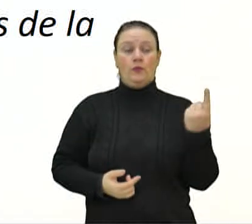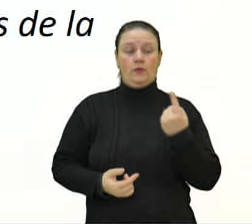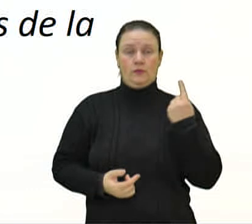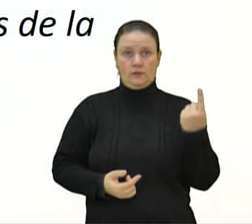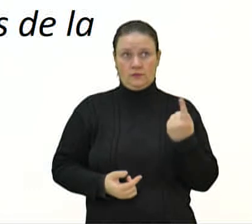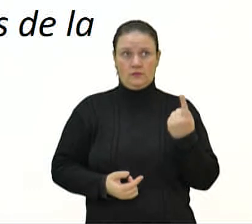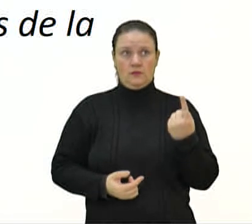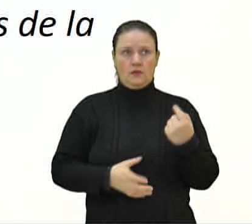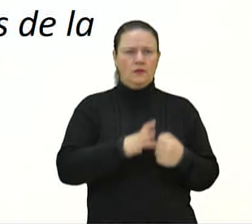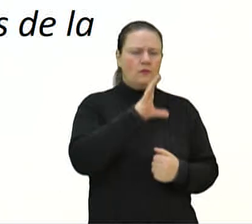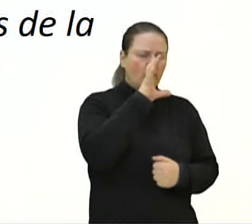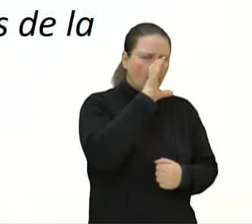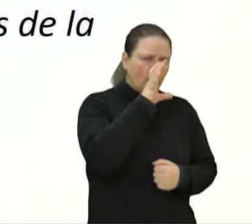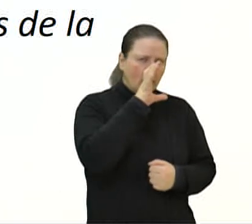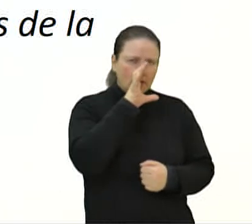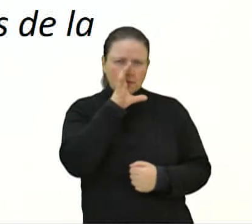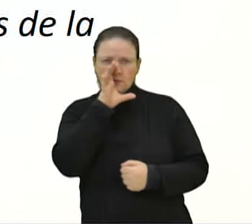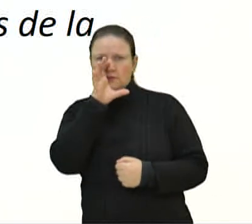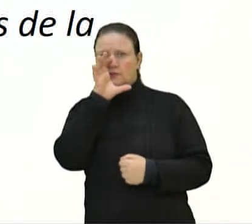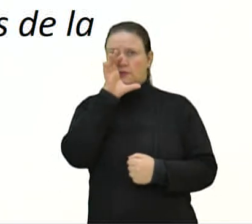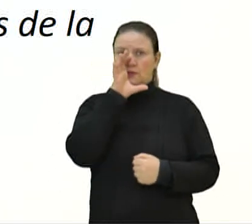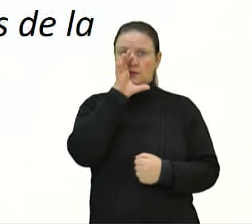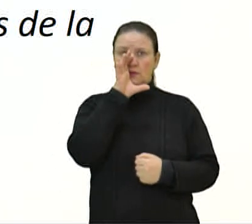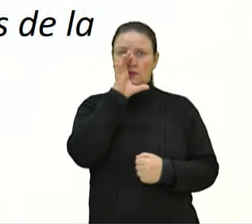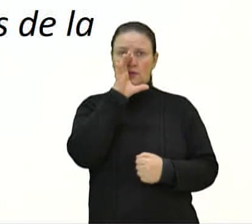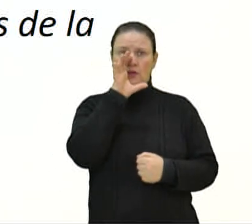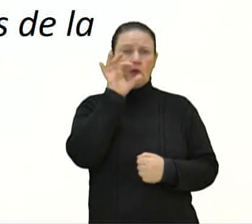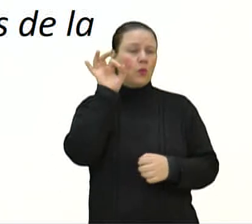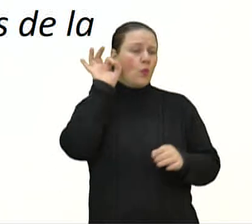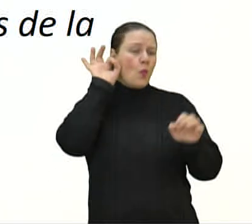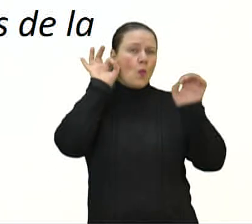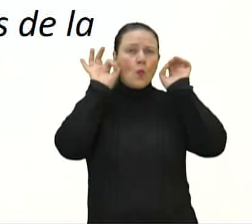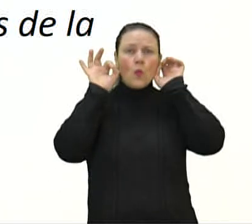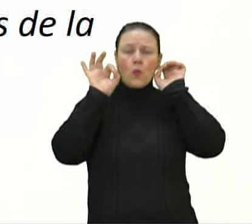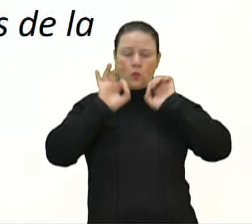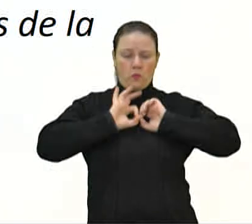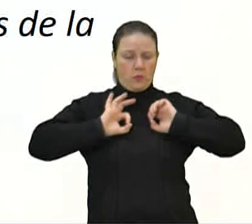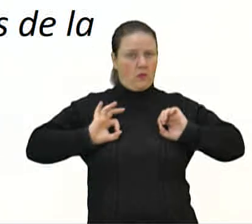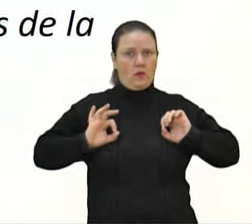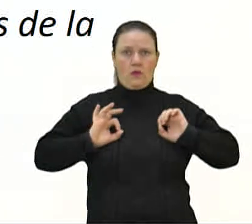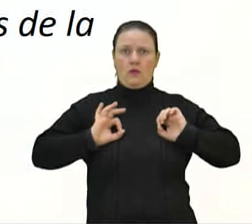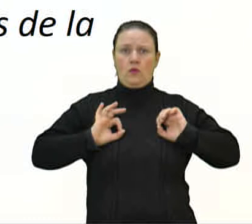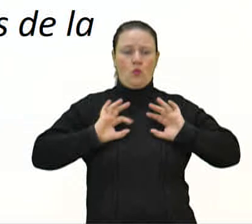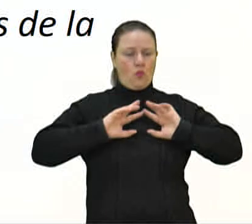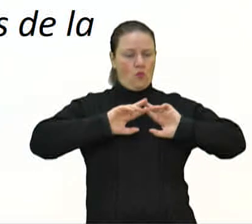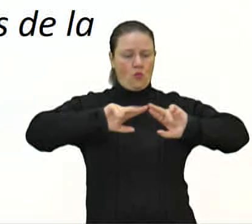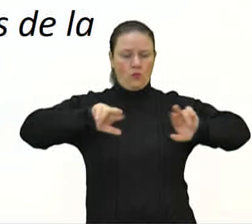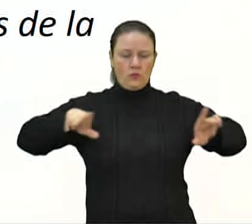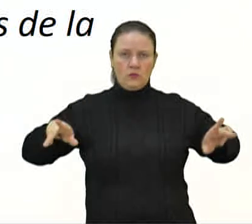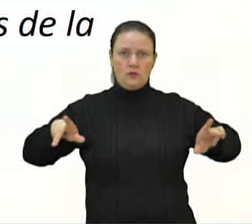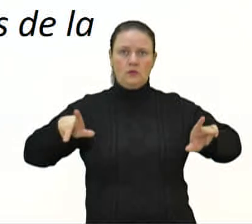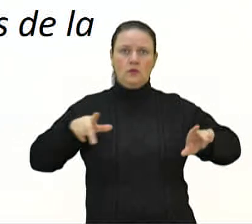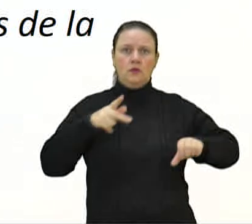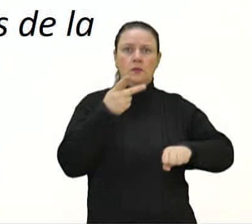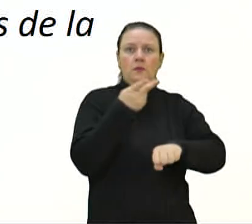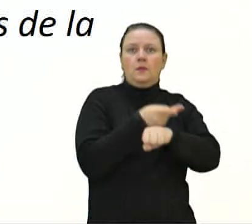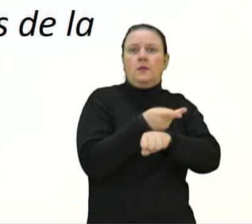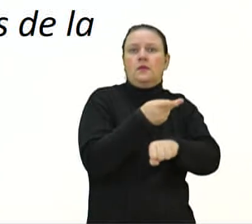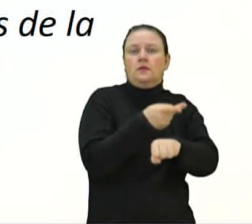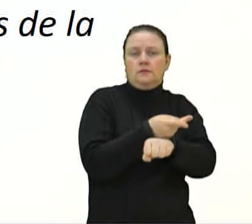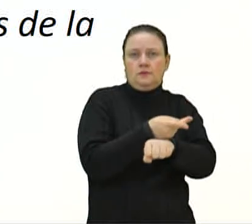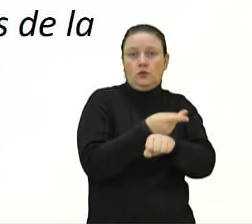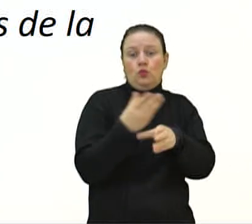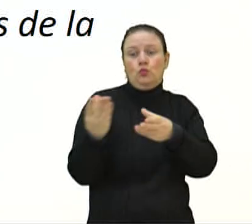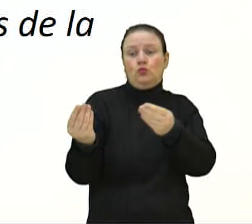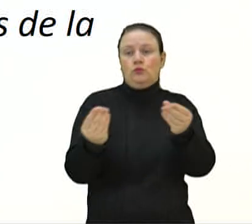fascinam estes pendentes de plata. Estes pendentes, plural, então, fascinam.